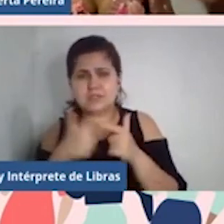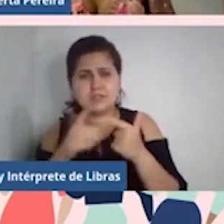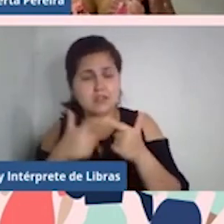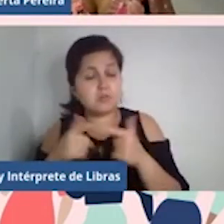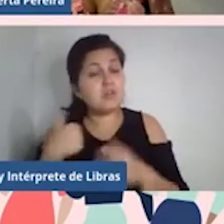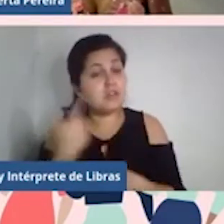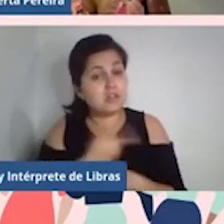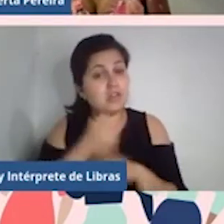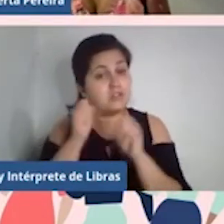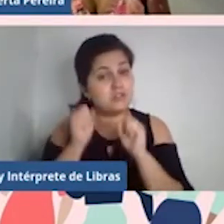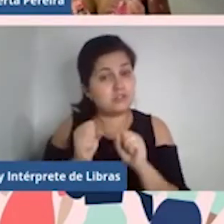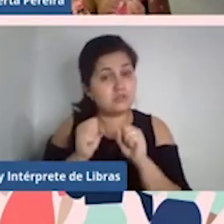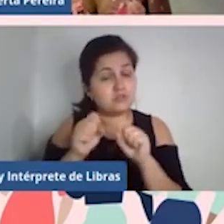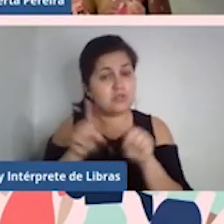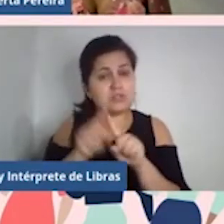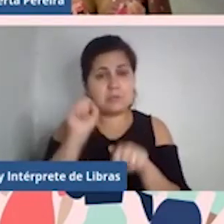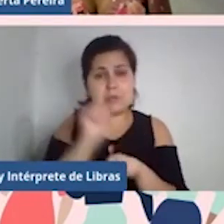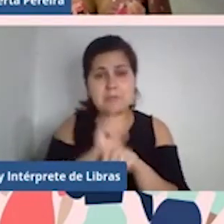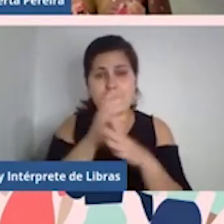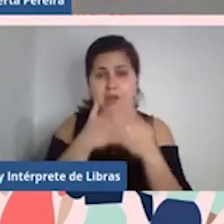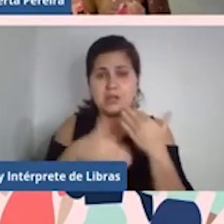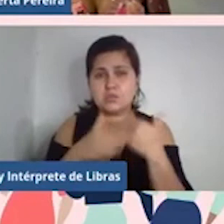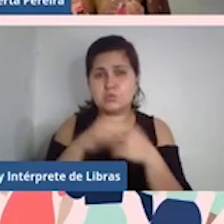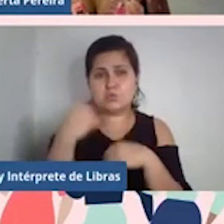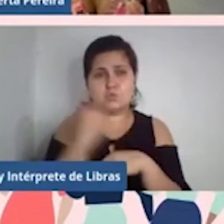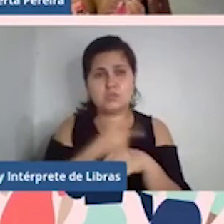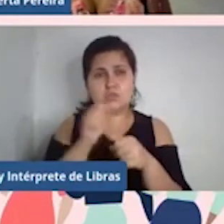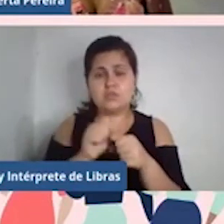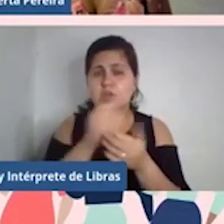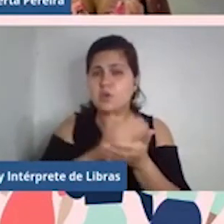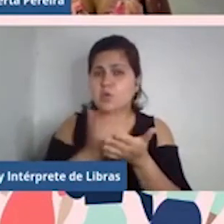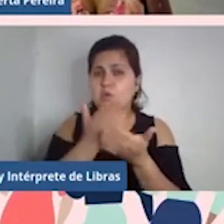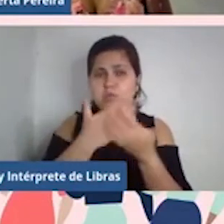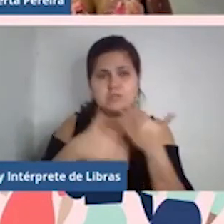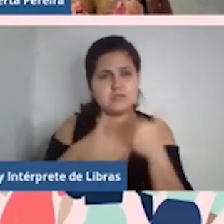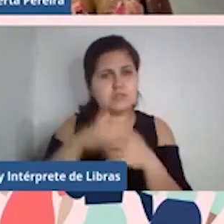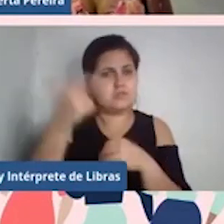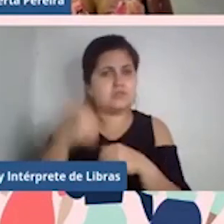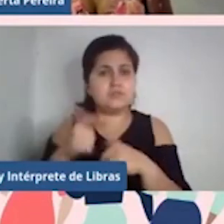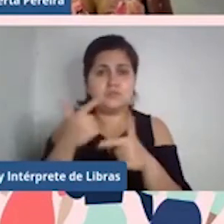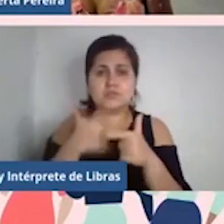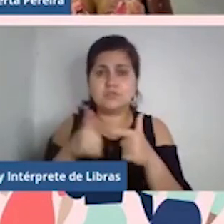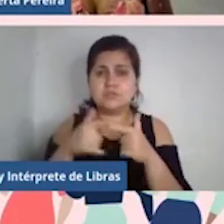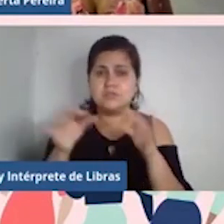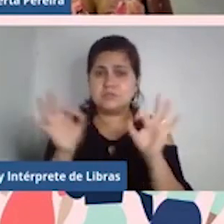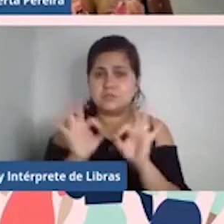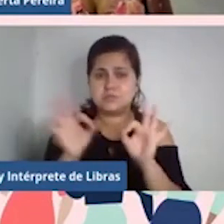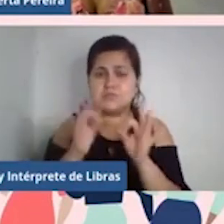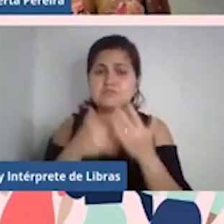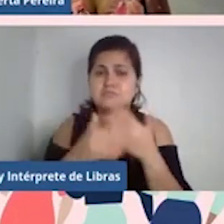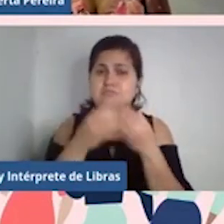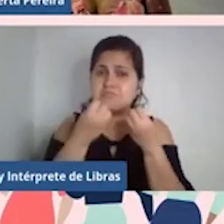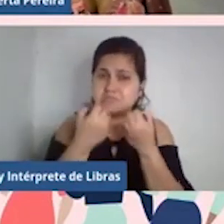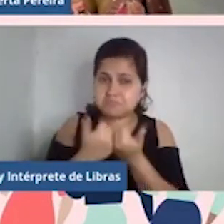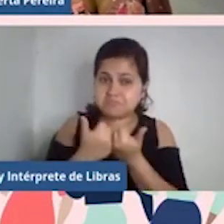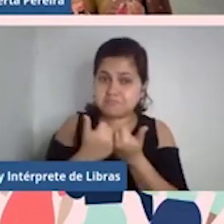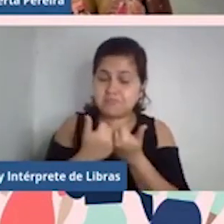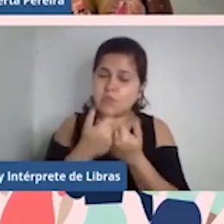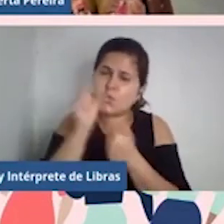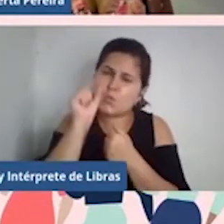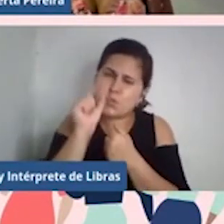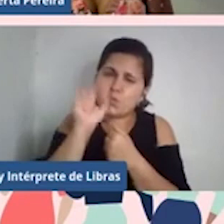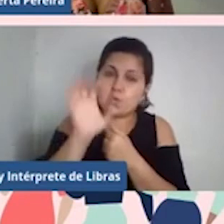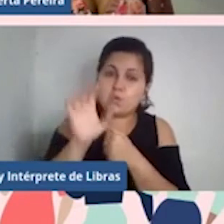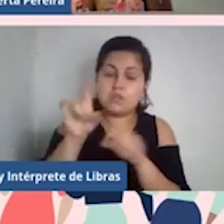nós podemos parar tudo que a gente está fazendo e começar tudo de novo, que está tudo bem. Então, um pouco é isso também que eu